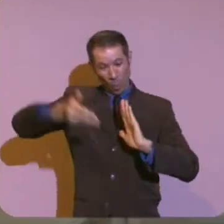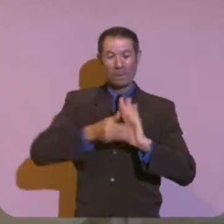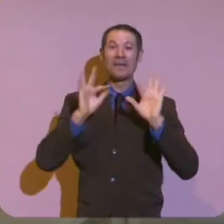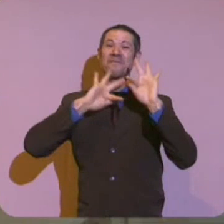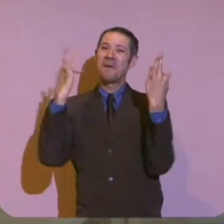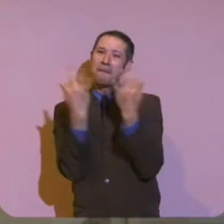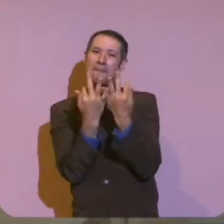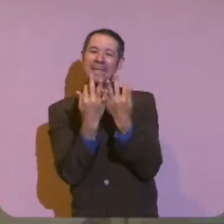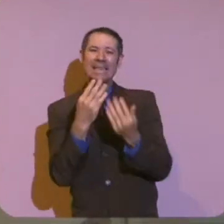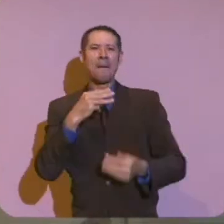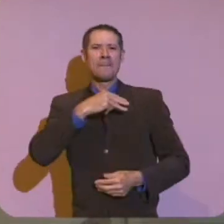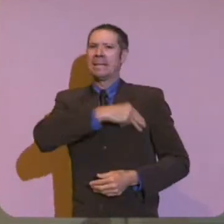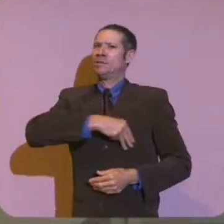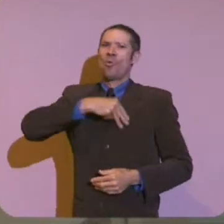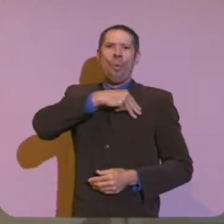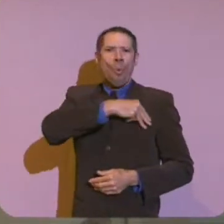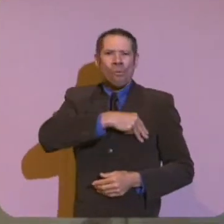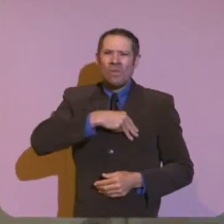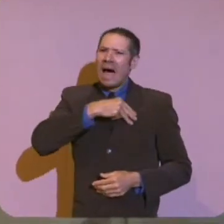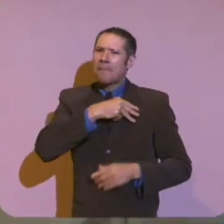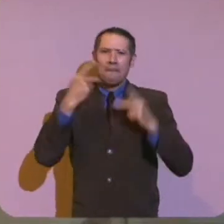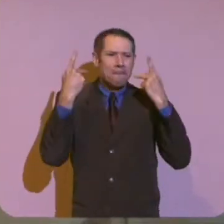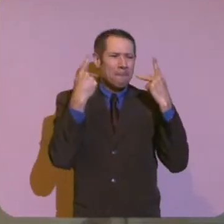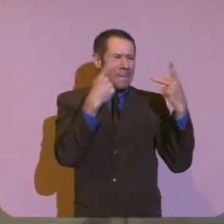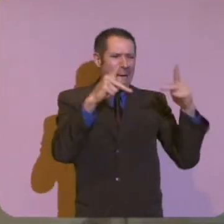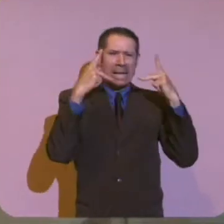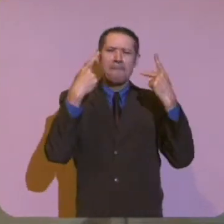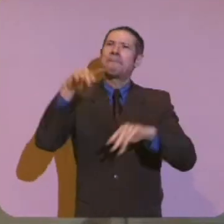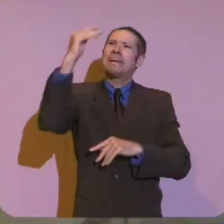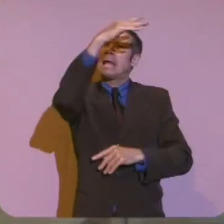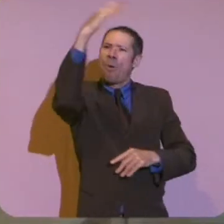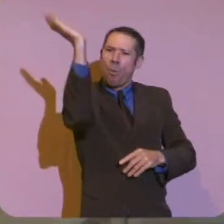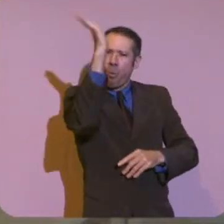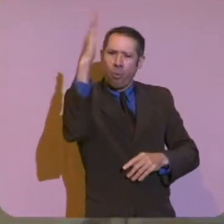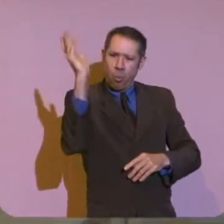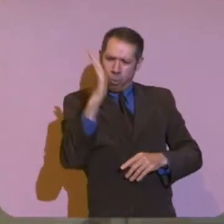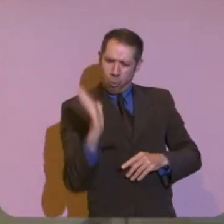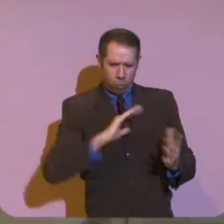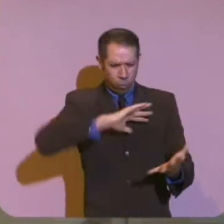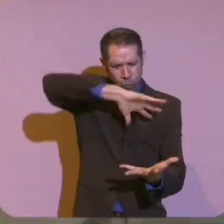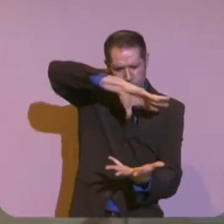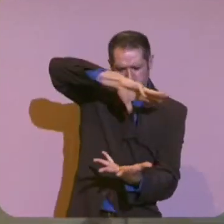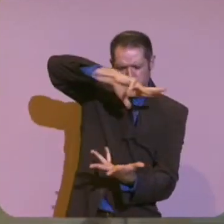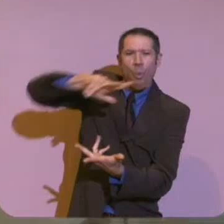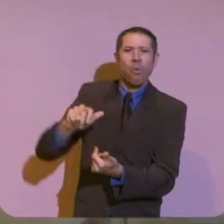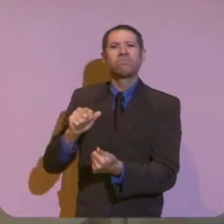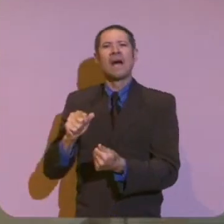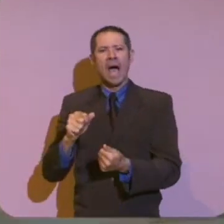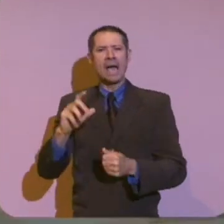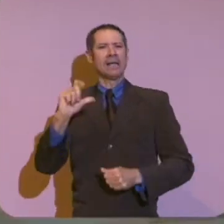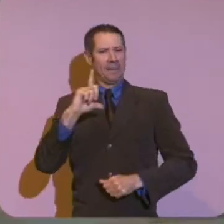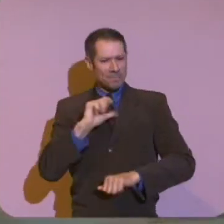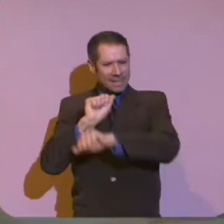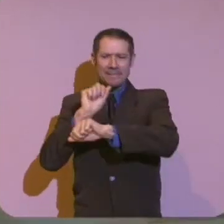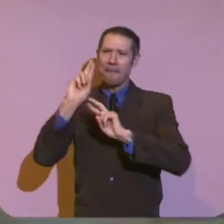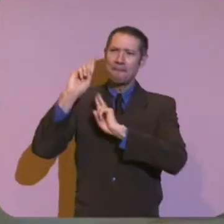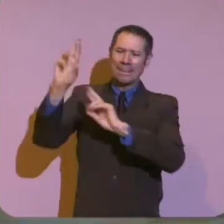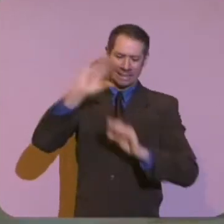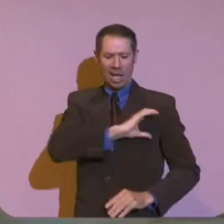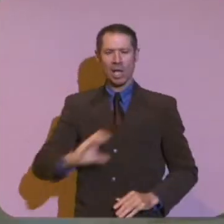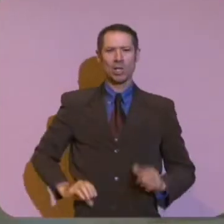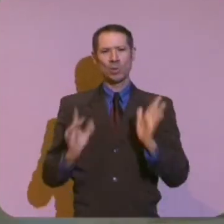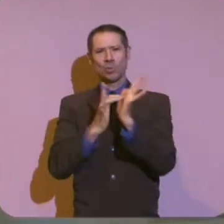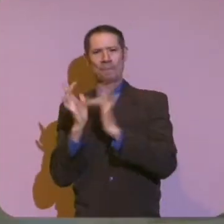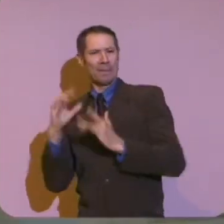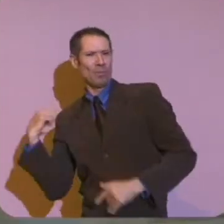é missionária e prega nesse Brasil inteiro que há esperança em Cristo Jesus, o